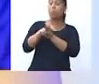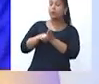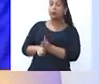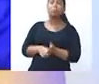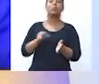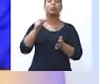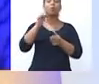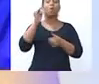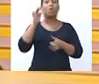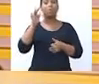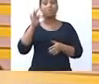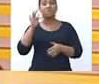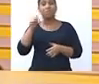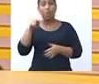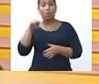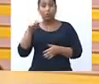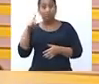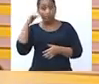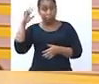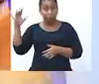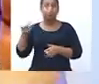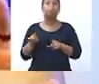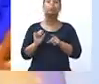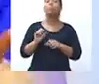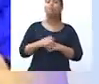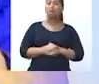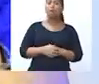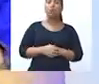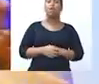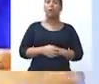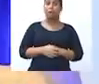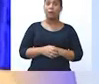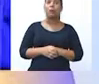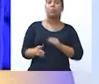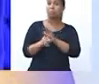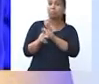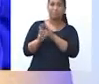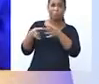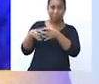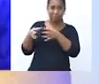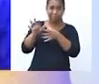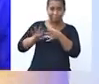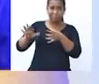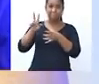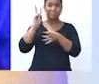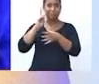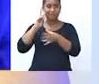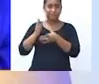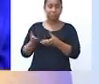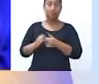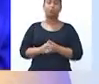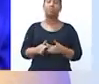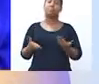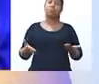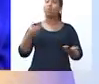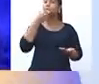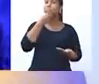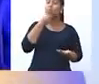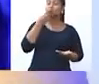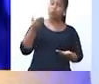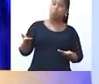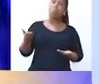quem é o filósofo, quem é o grande intelectual, principalmente no iluminismo, nesses períodos da história. Era esse